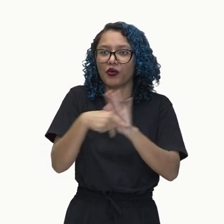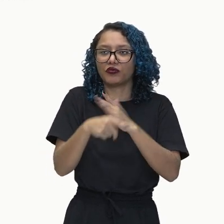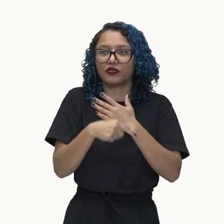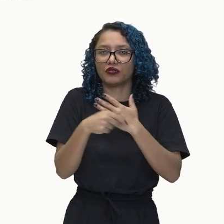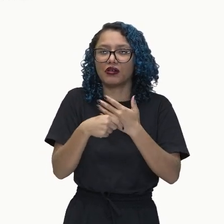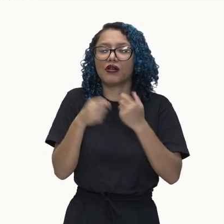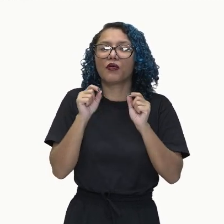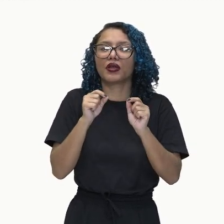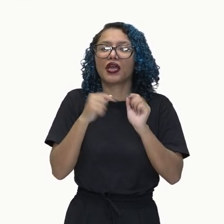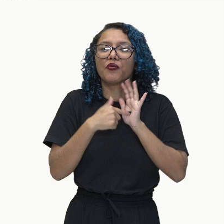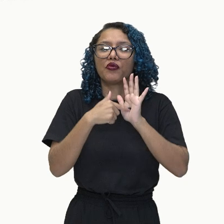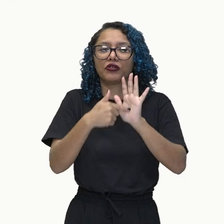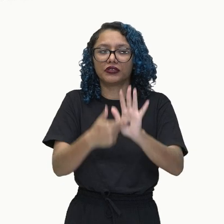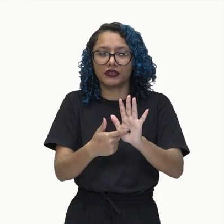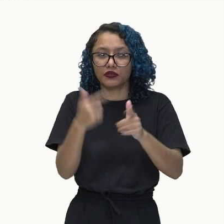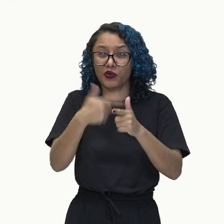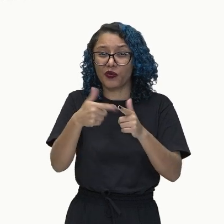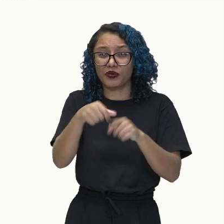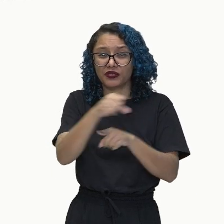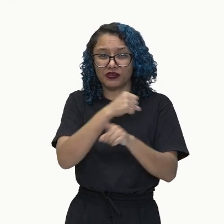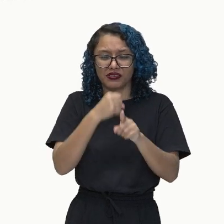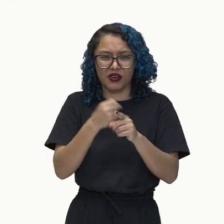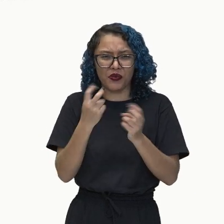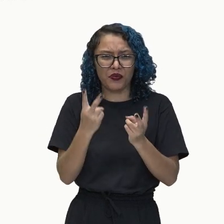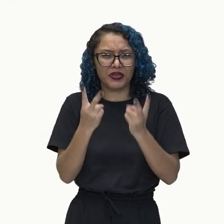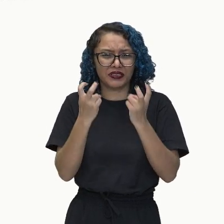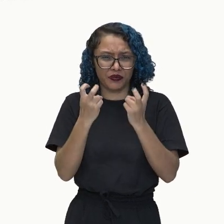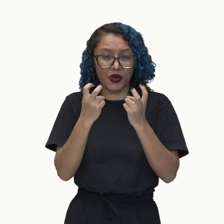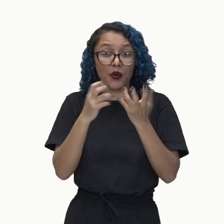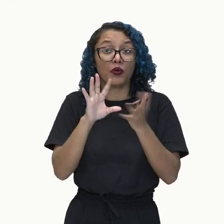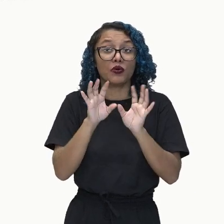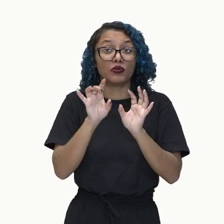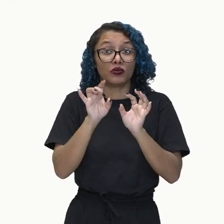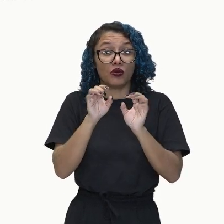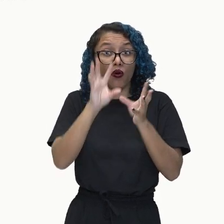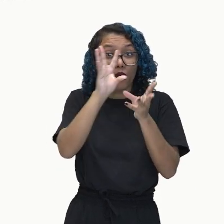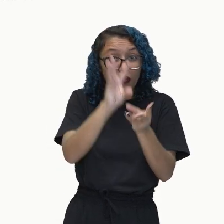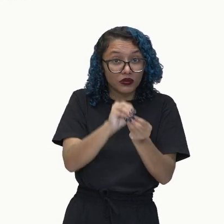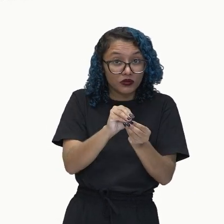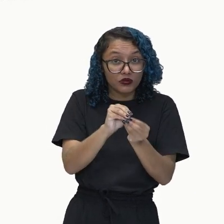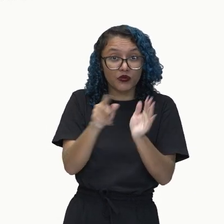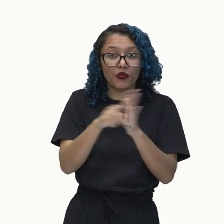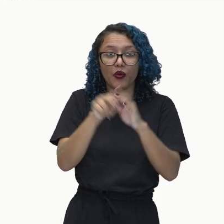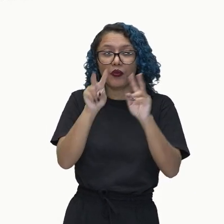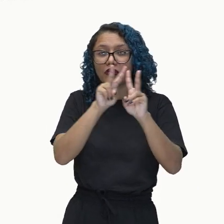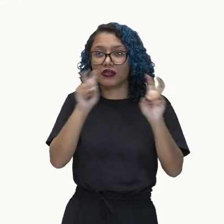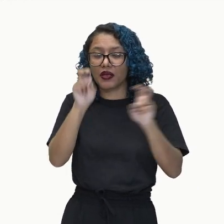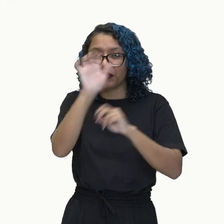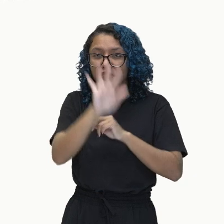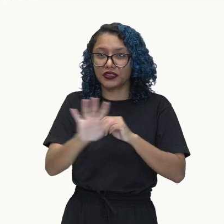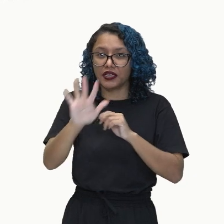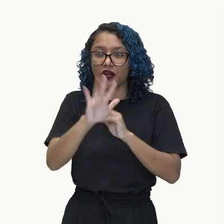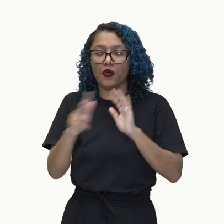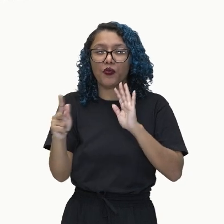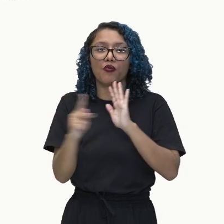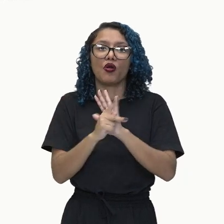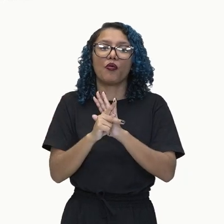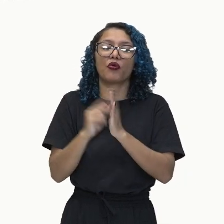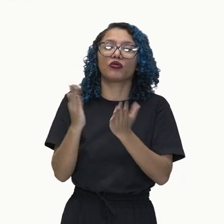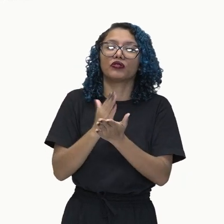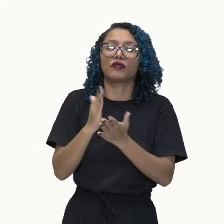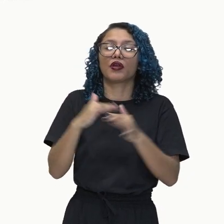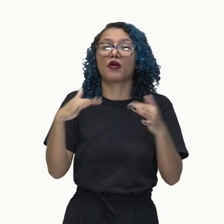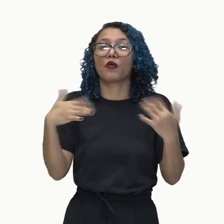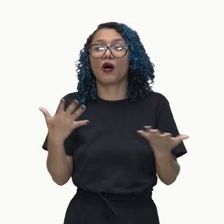neste caso a seca do Nordeste. Perceba então que eu estou fazendo um breve resumo do assunto geral da obra, a seca no Nordeste. Só que eu também